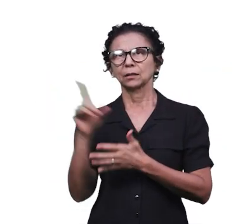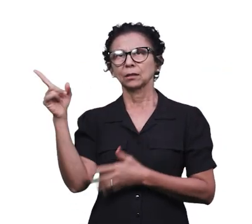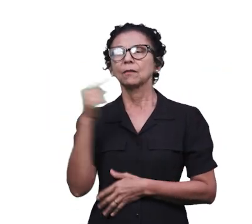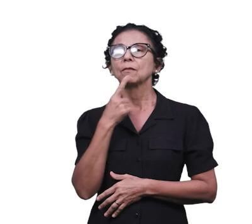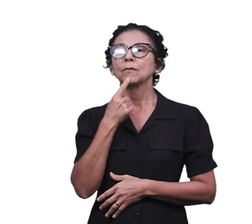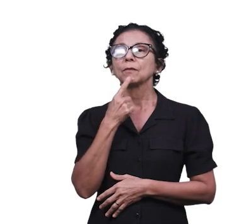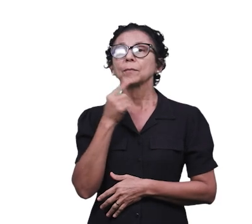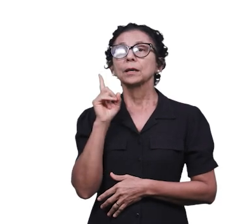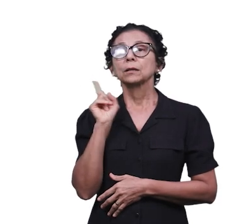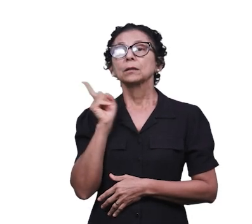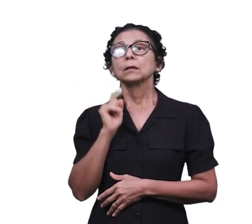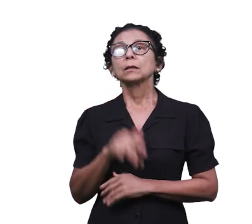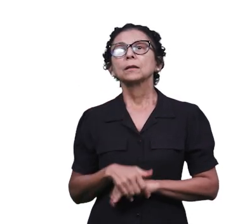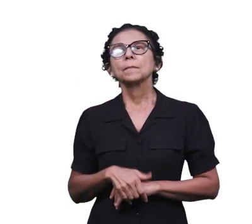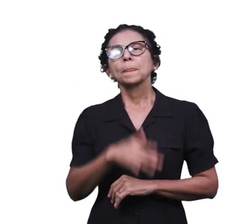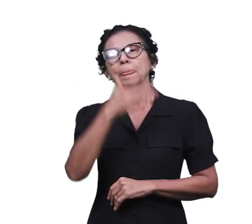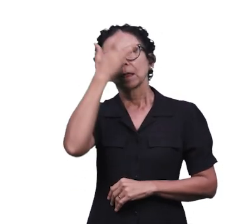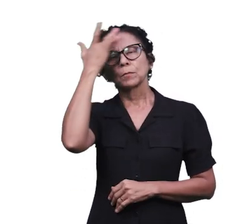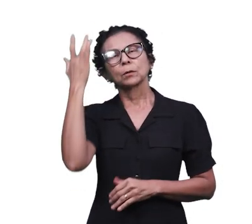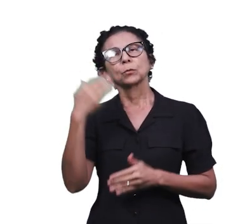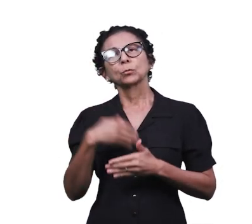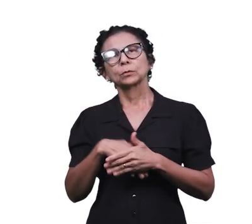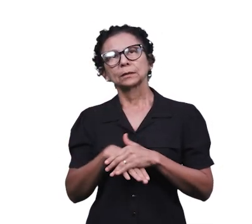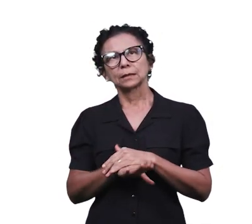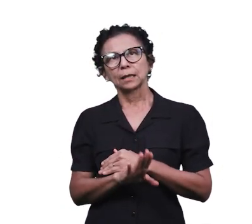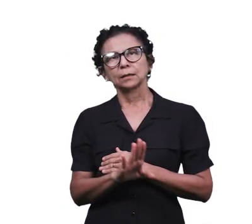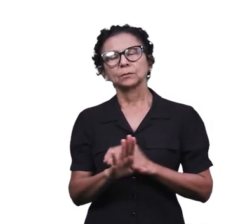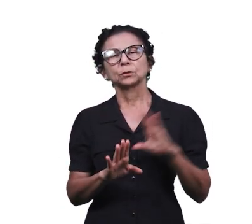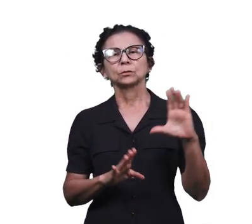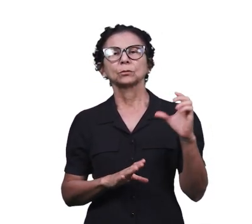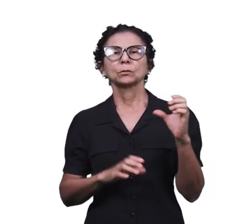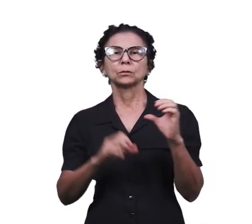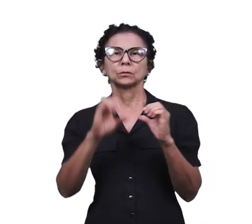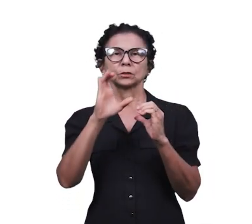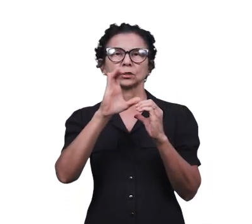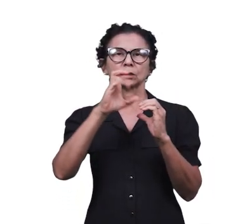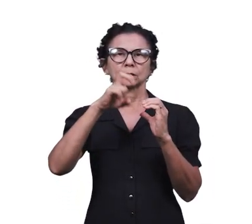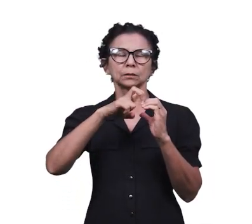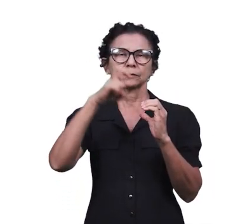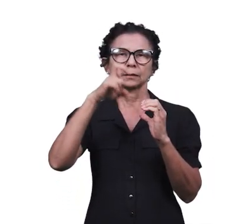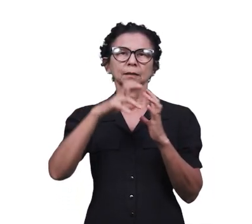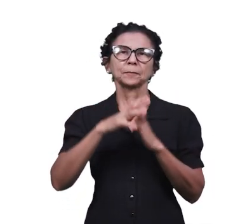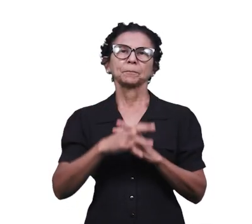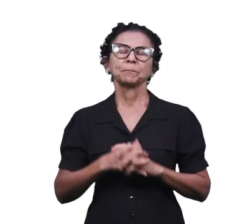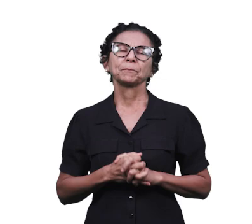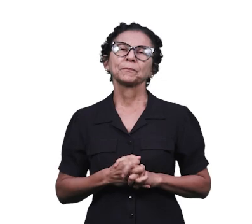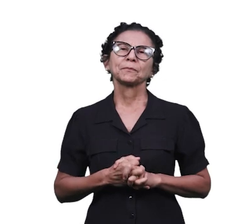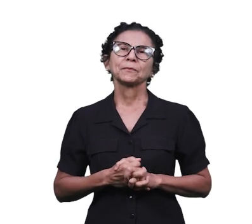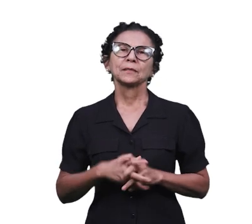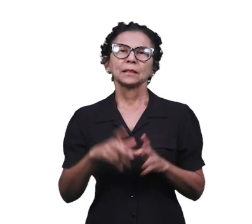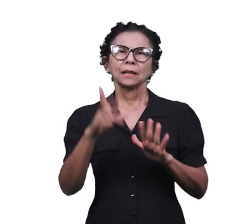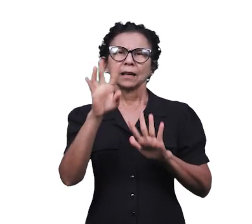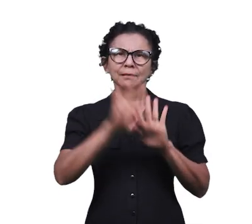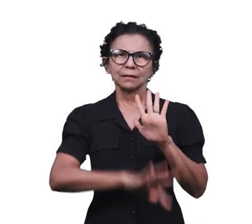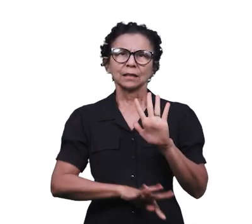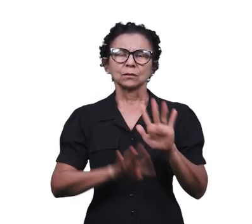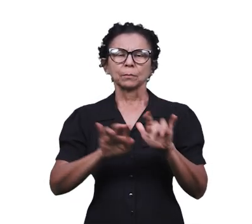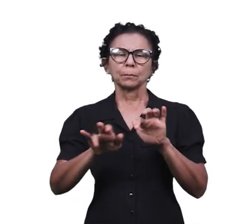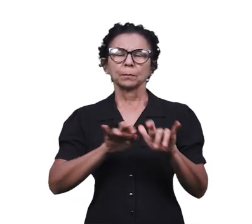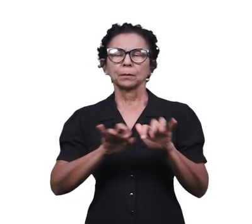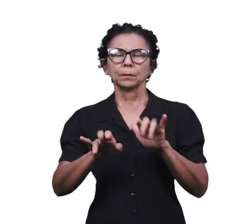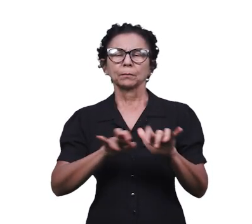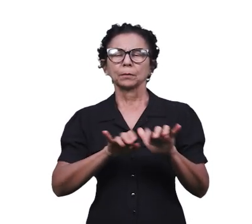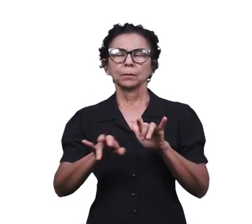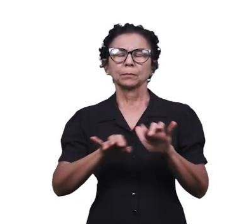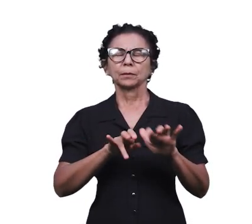muito acostumadas no ChatGPT a escrever texto, né? Mas seria possível